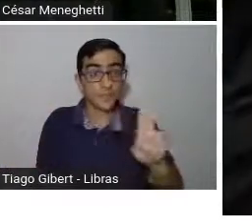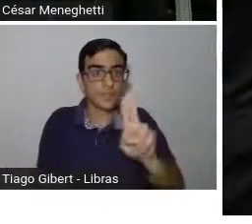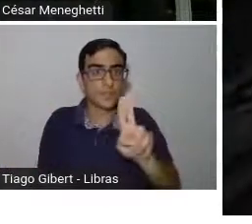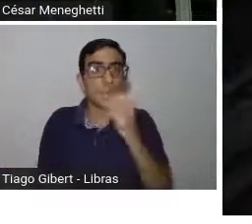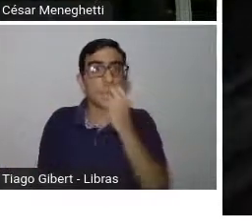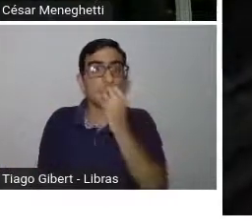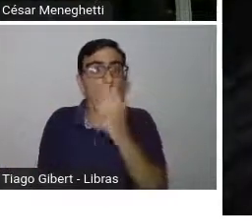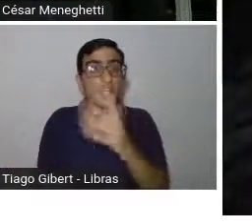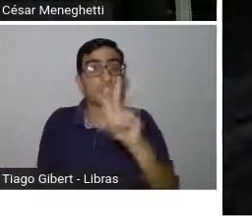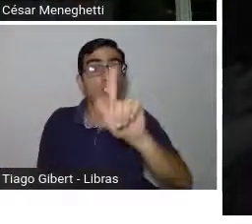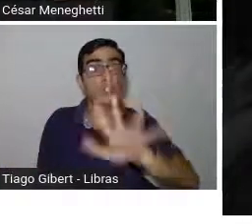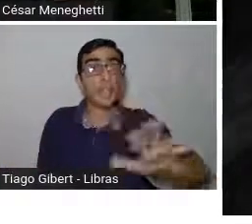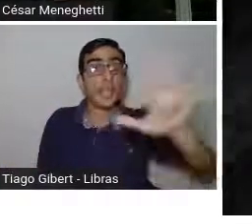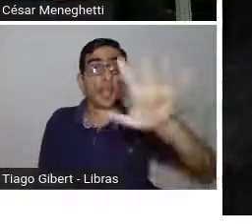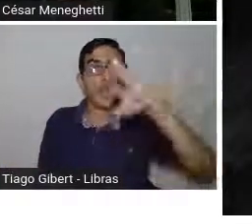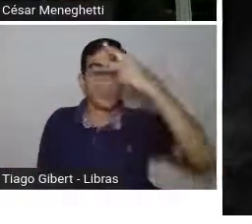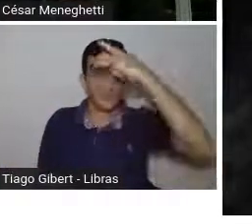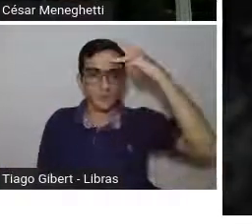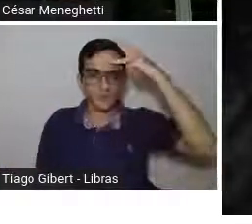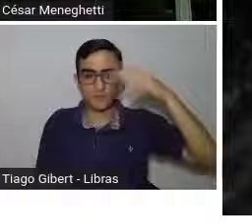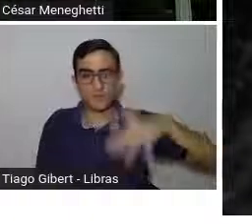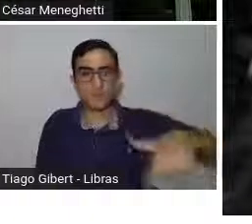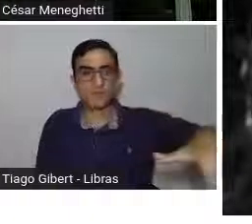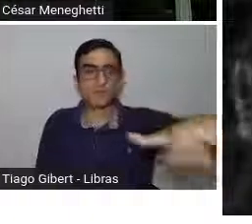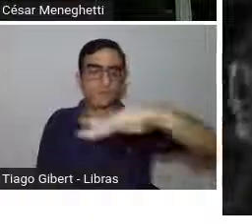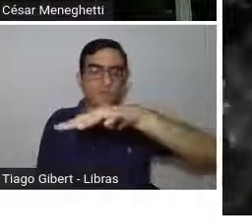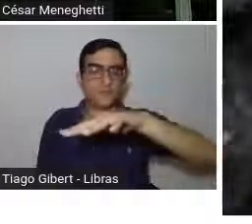bem-estar geral, eu acho que seria